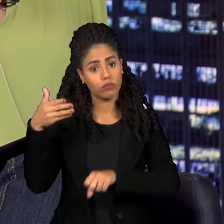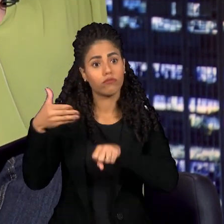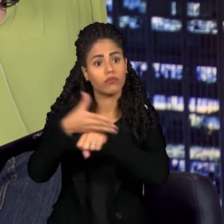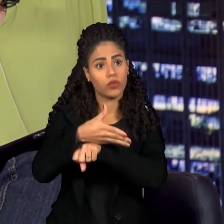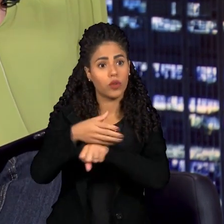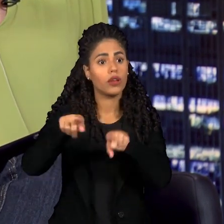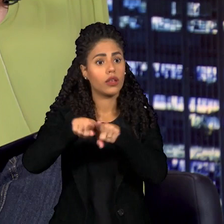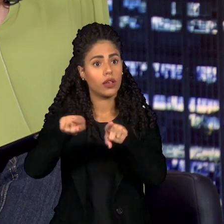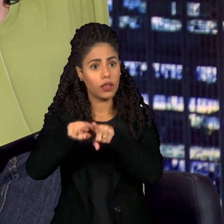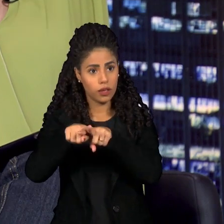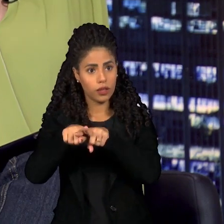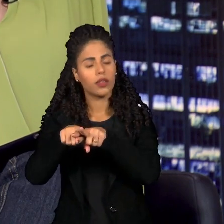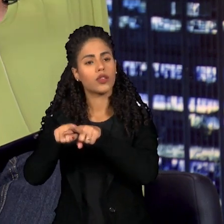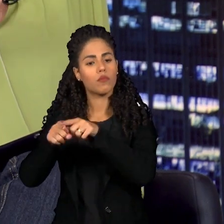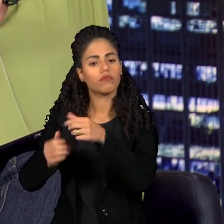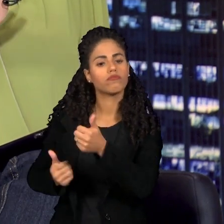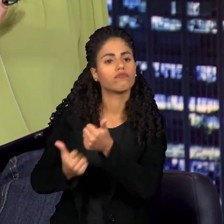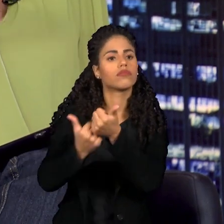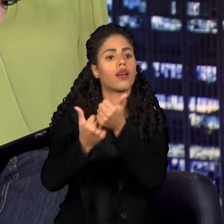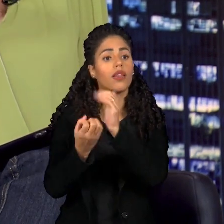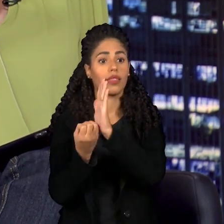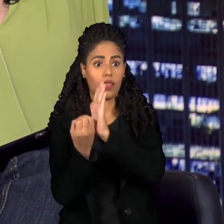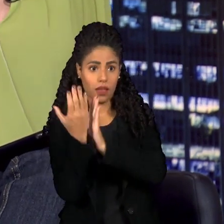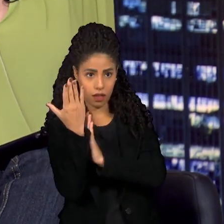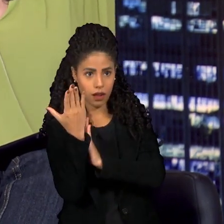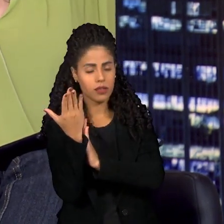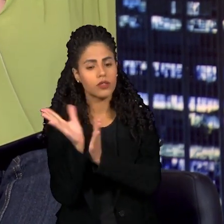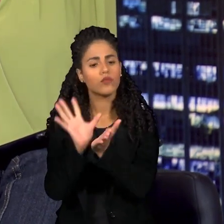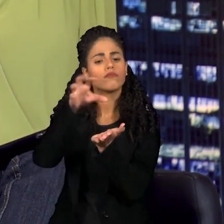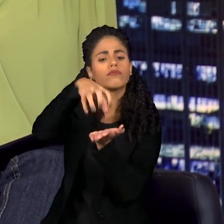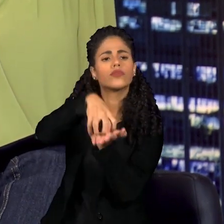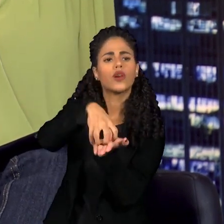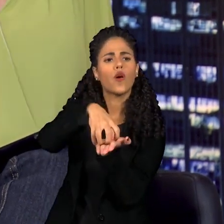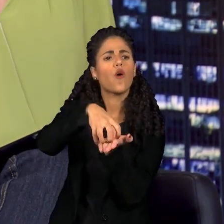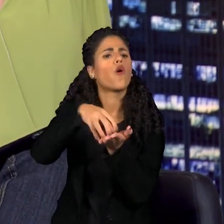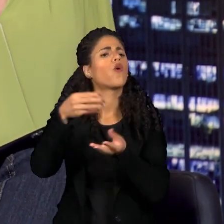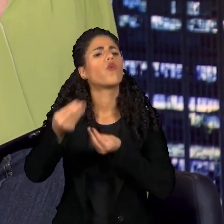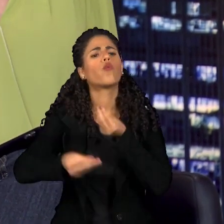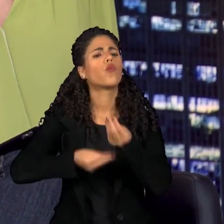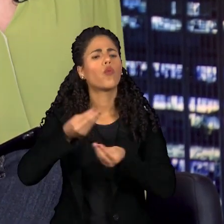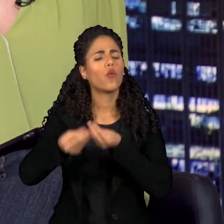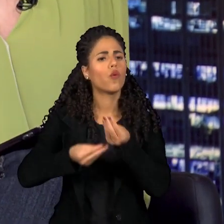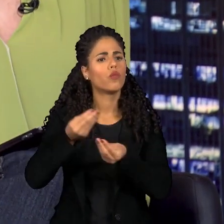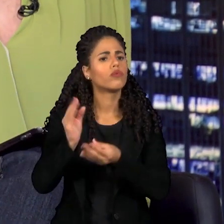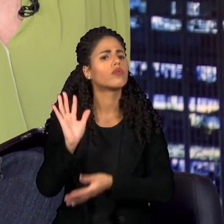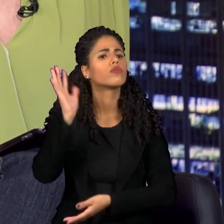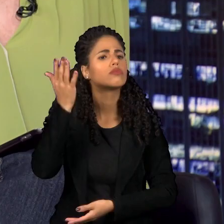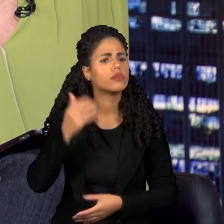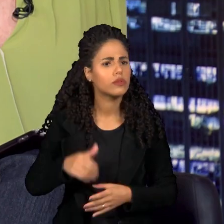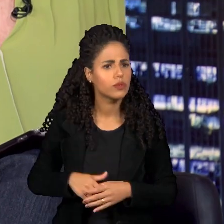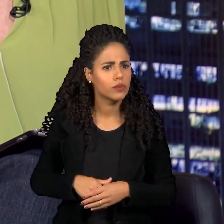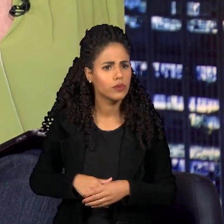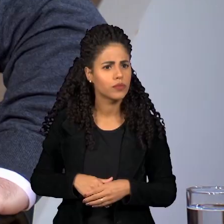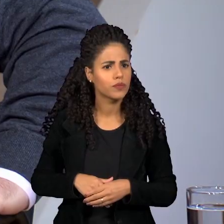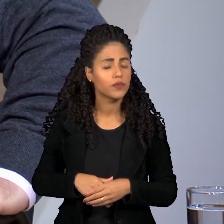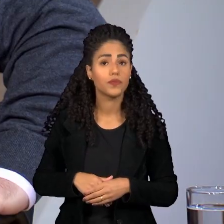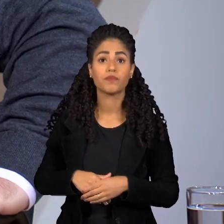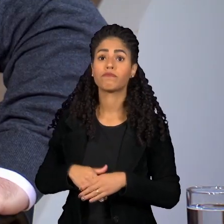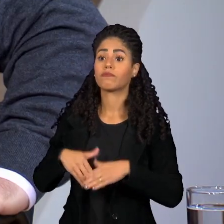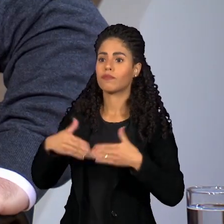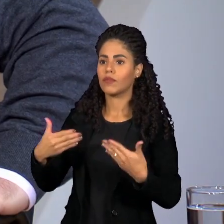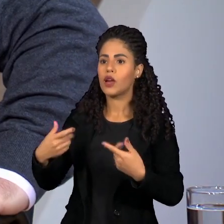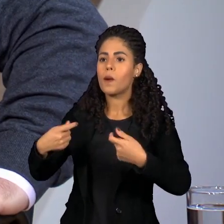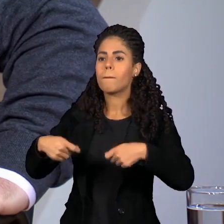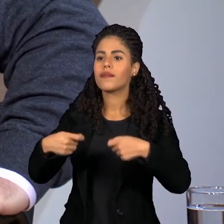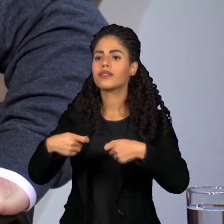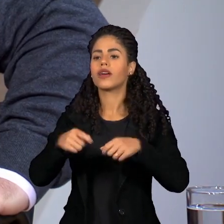assessor parlamentar, da criação desse bloco. Ele surge a partir de qual necessidade, Fábio? A necessidade de